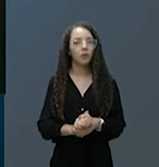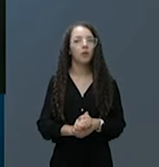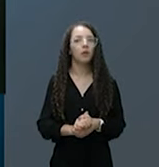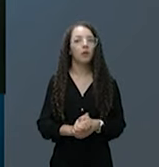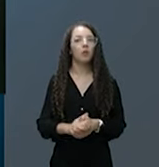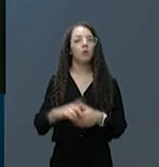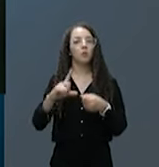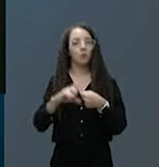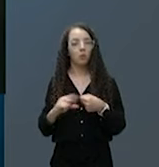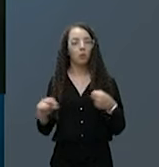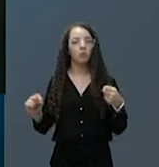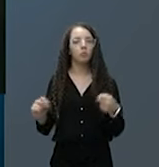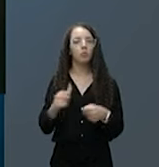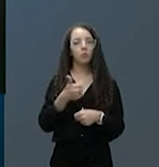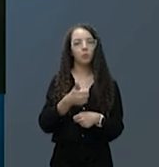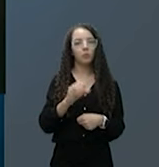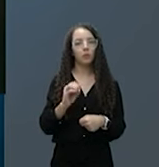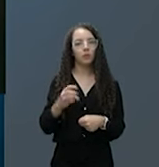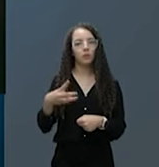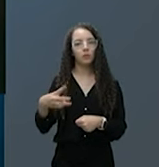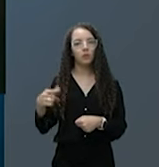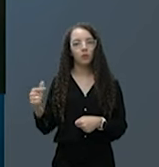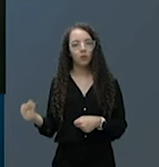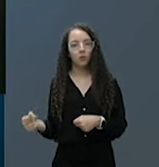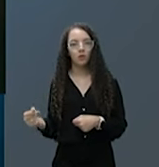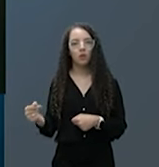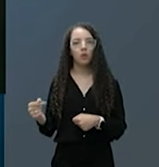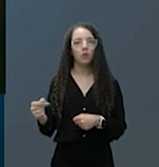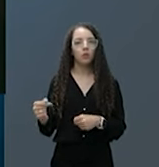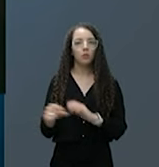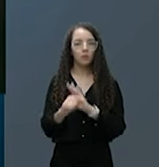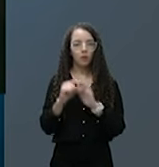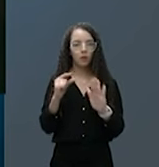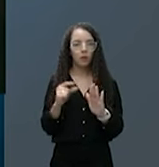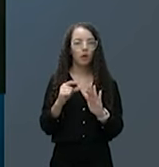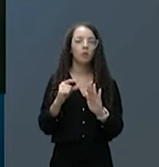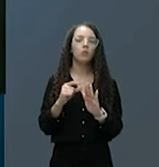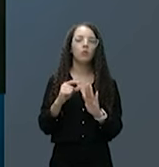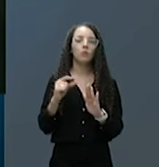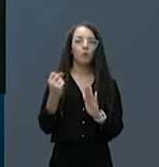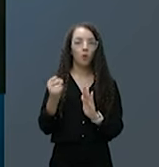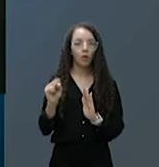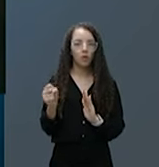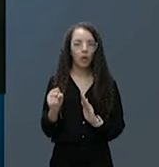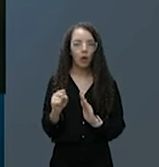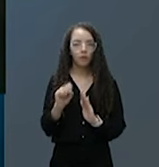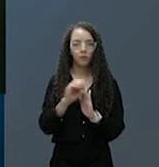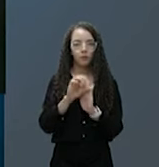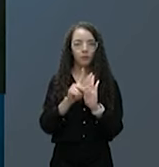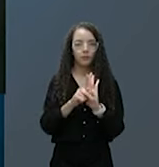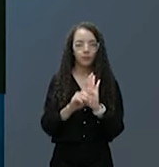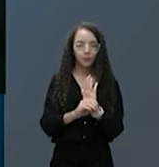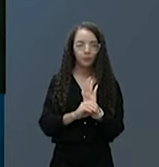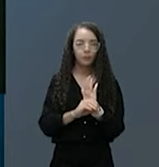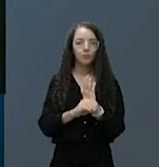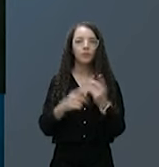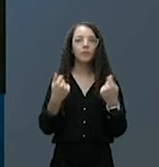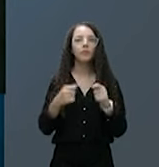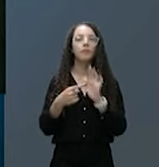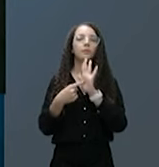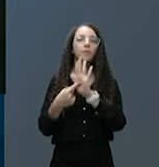1037, parágrafo 8º e seguinte do CPC. Cabe ressaltar que é ônus da